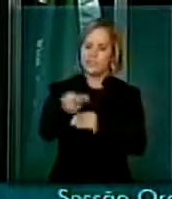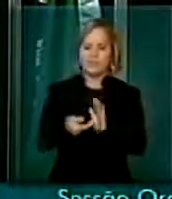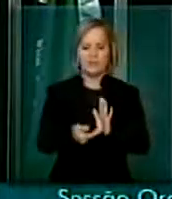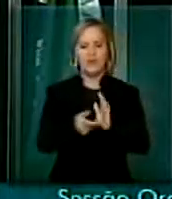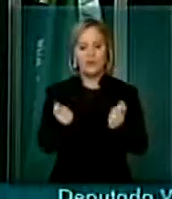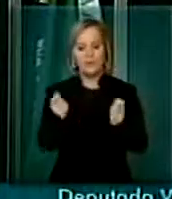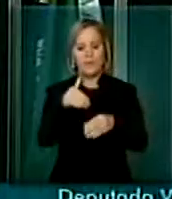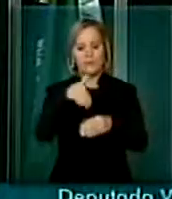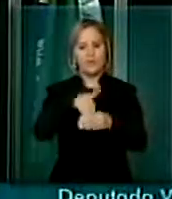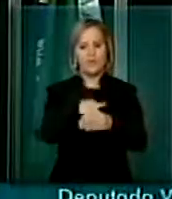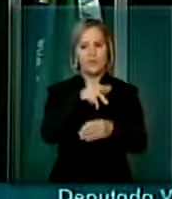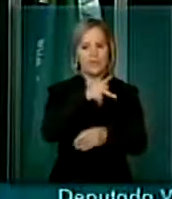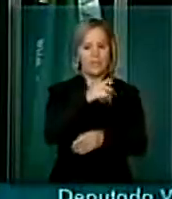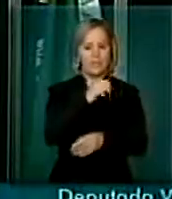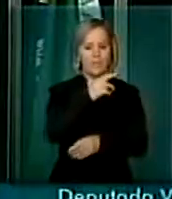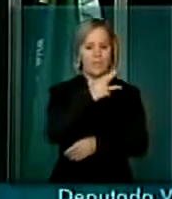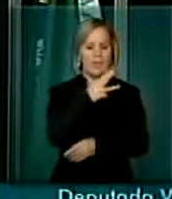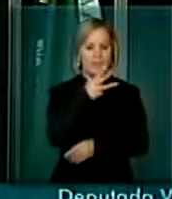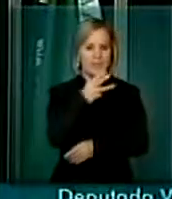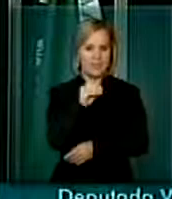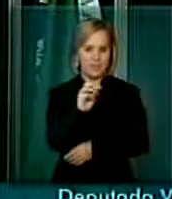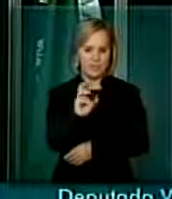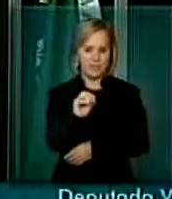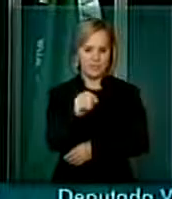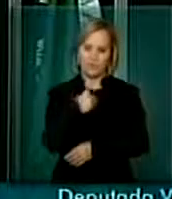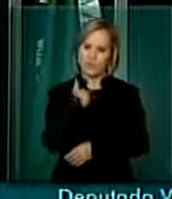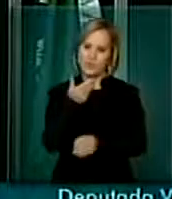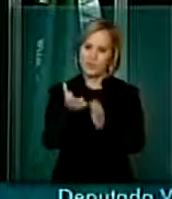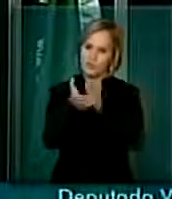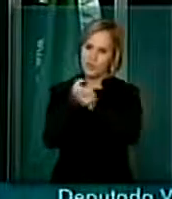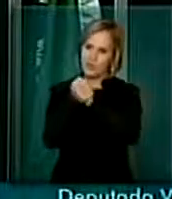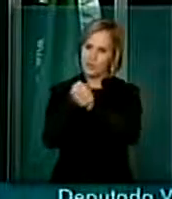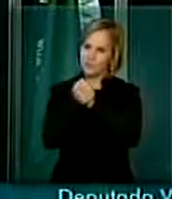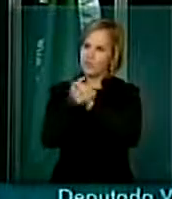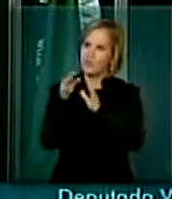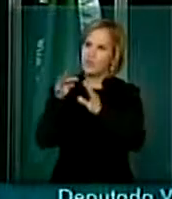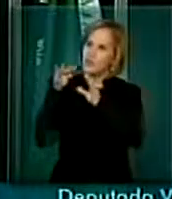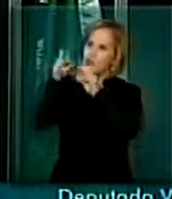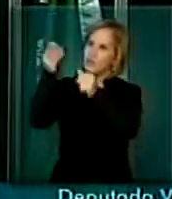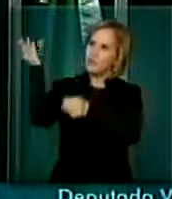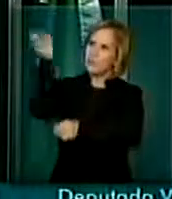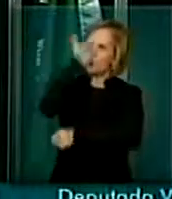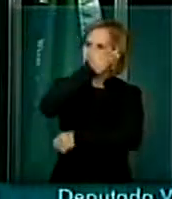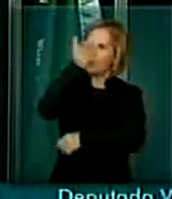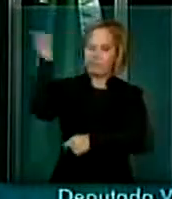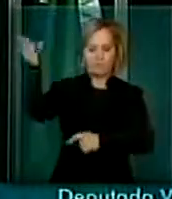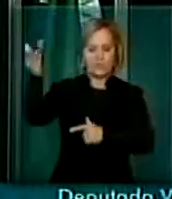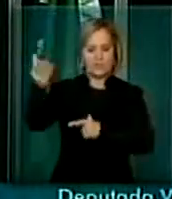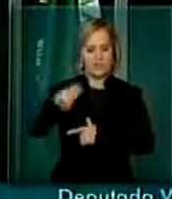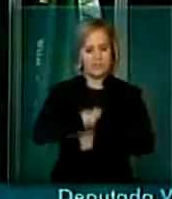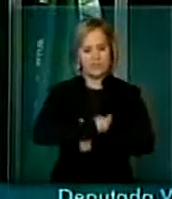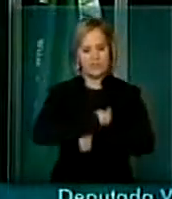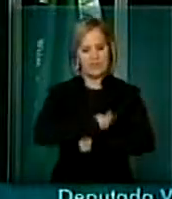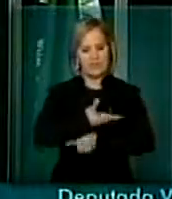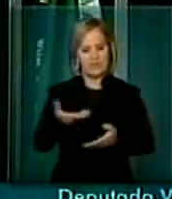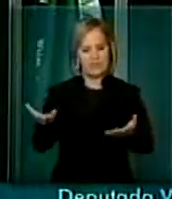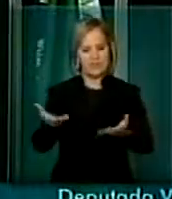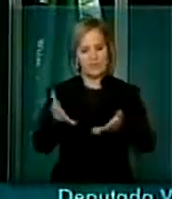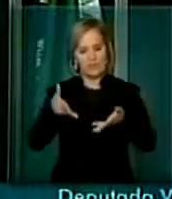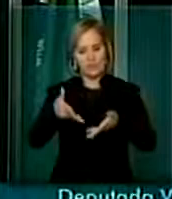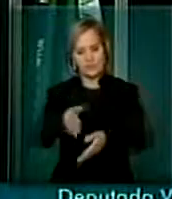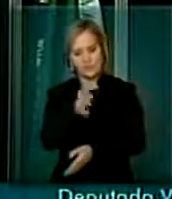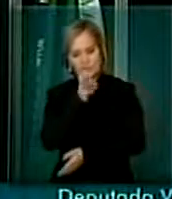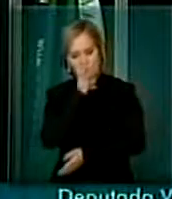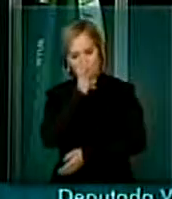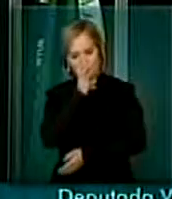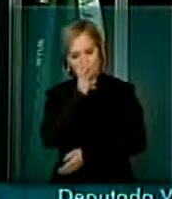a Projeto de Emenda Constitucional 300. Então, quero cumprimentar todas e todos que participam da sessão no dia de hoje.